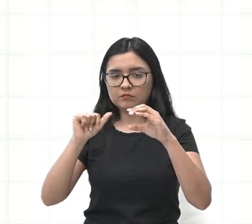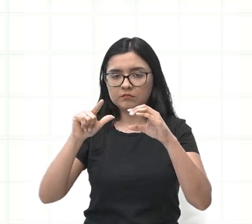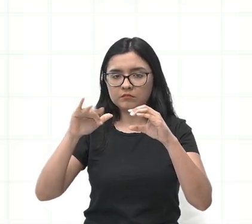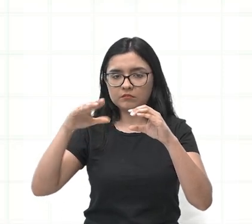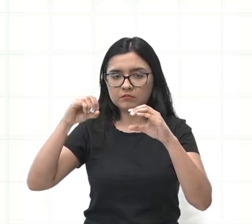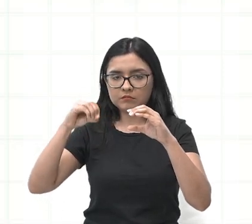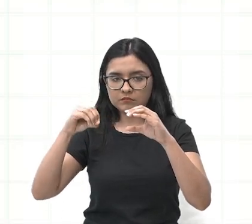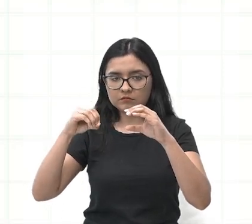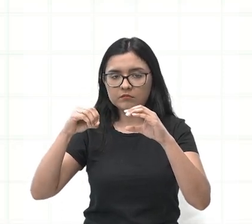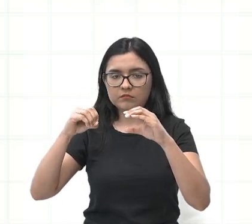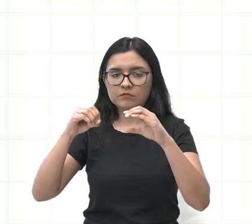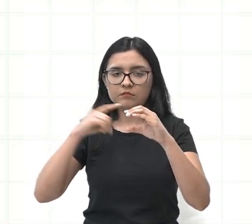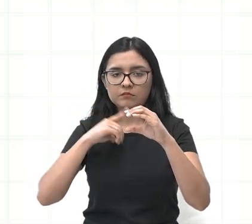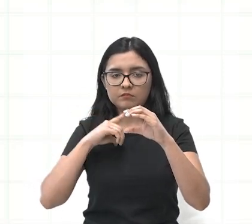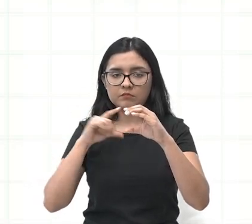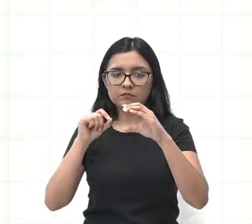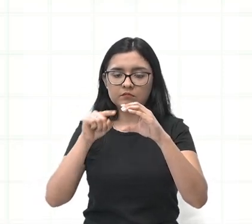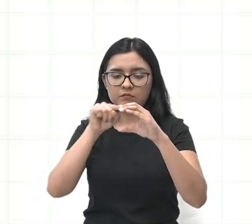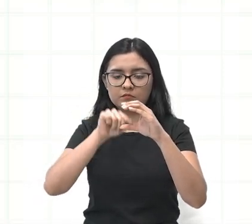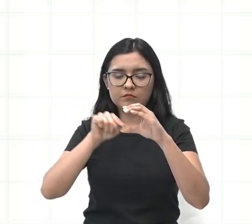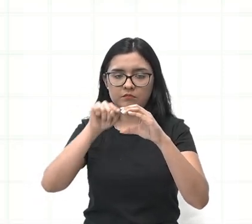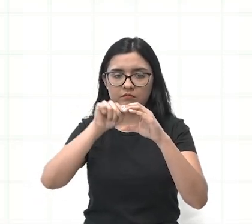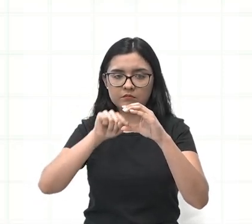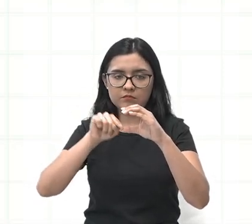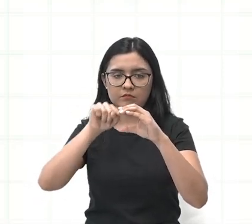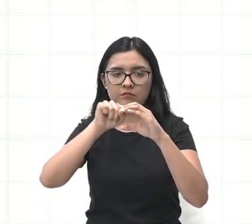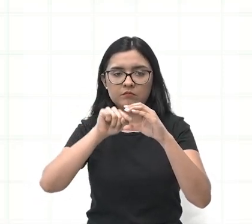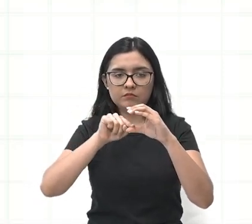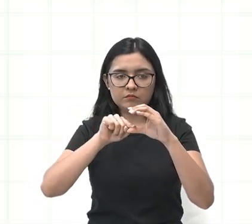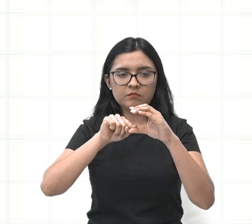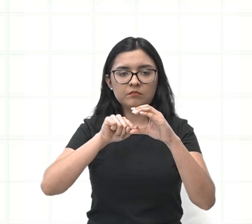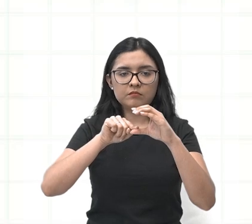tem o formato esférico